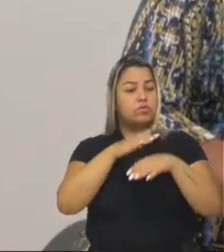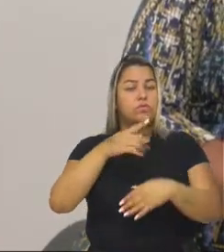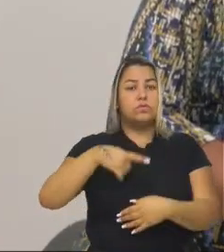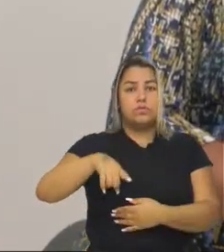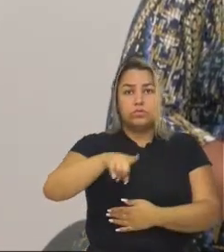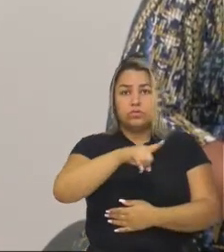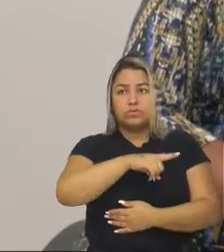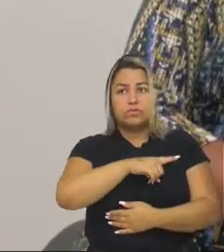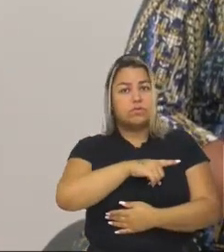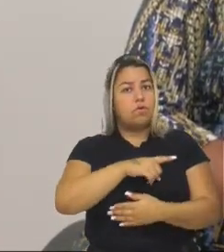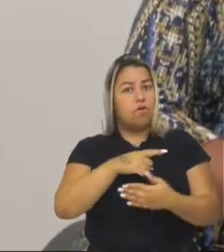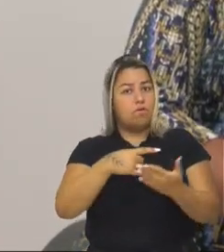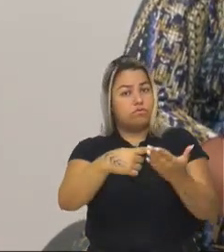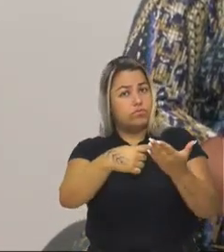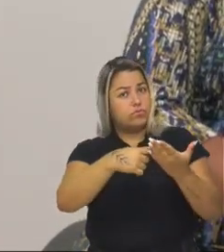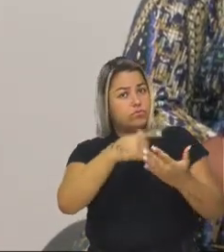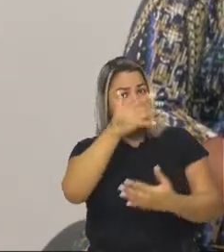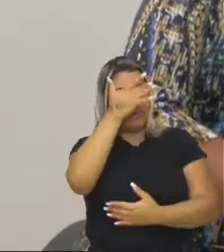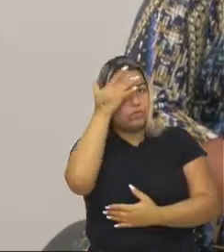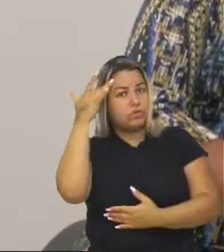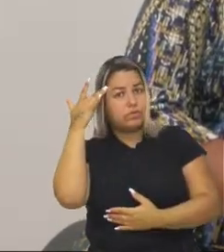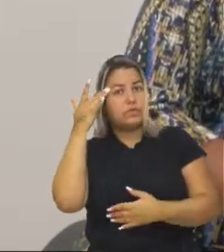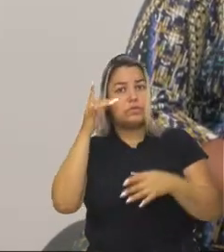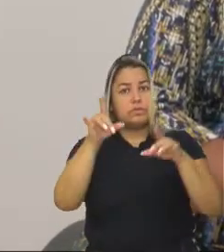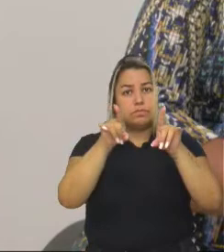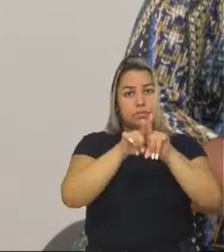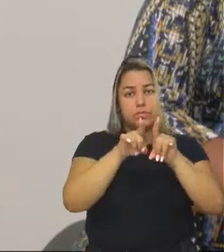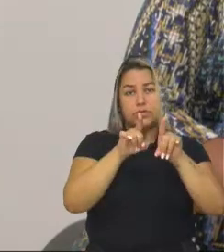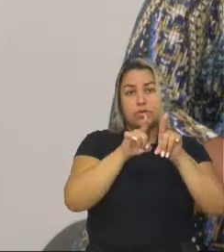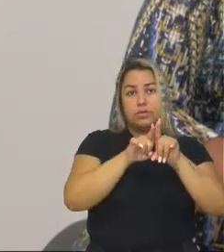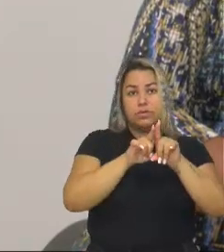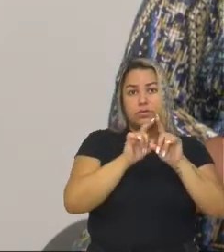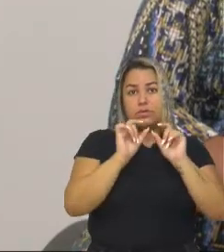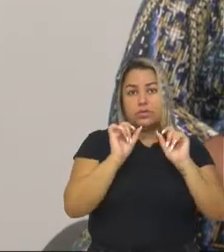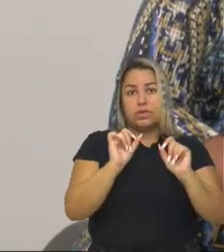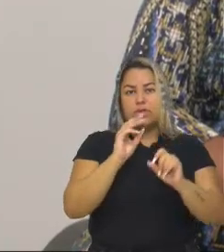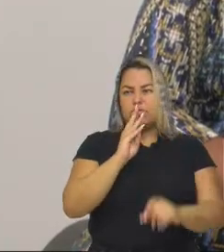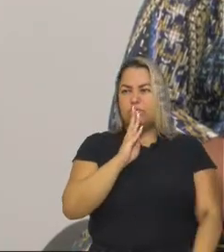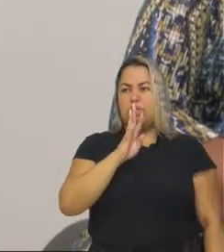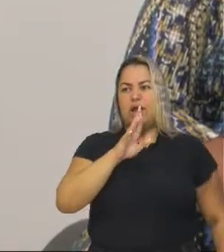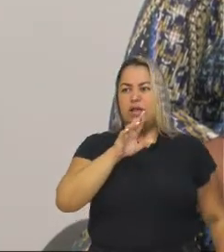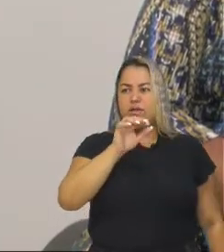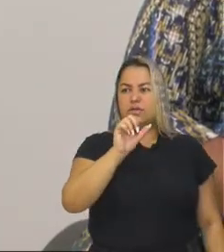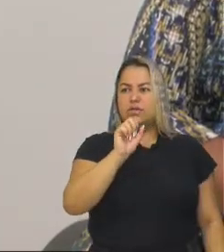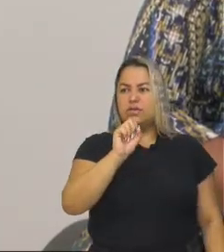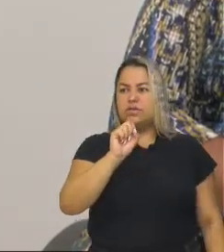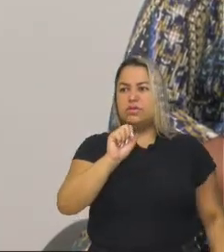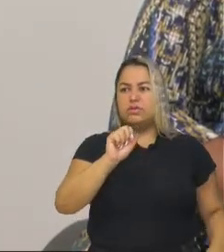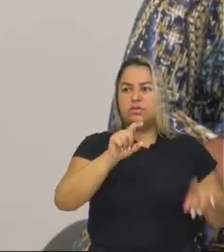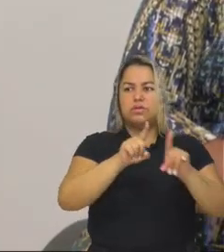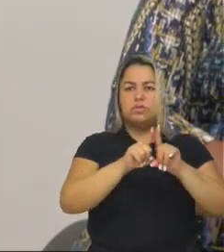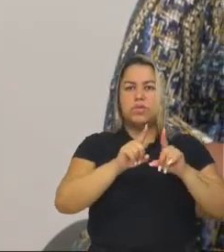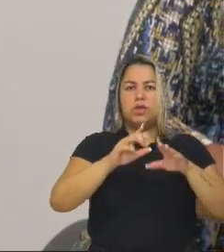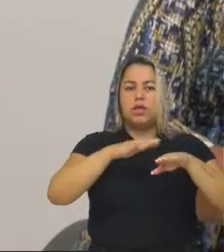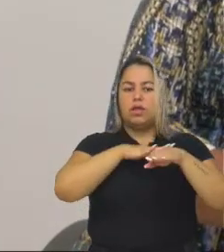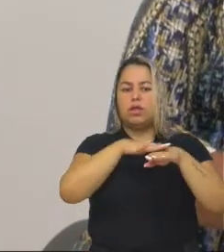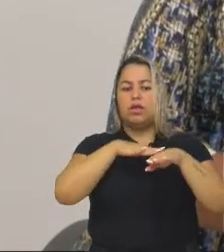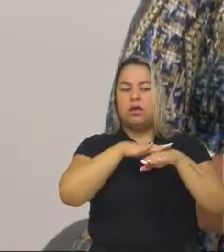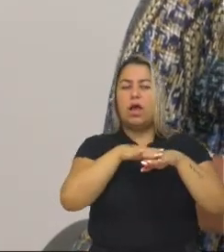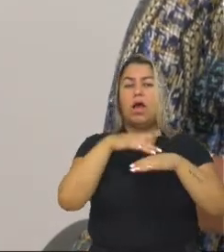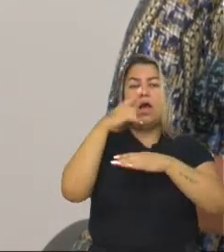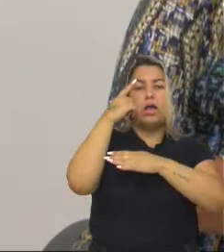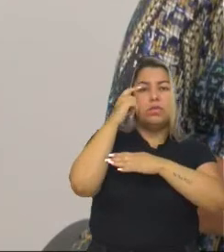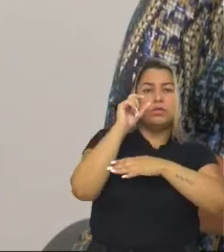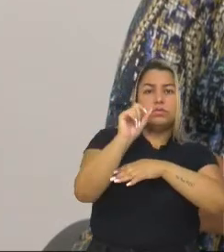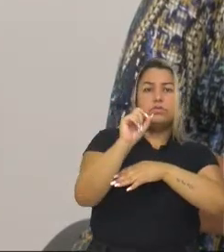ilustres convidadas, com o nosso ilustre convidado daqui do IBRAT. E, dentro dessa dinâmica, dessa conversa, a ideia é que a